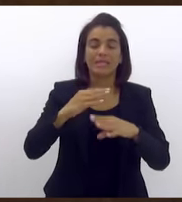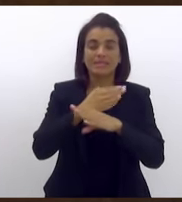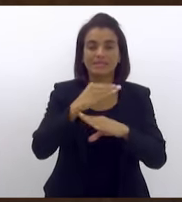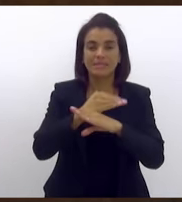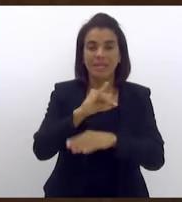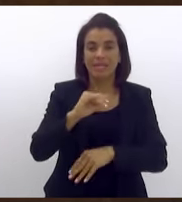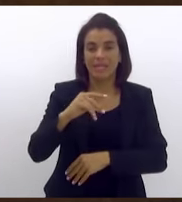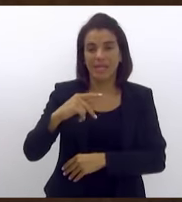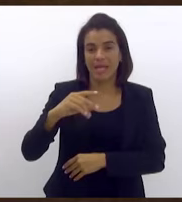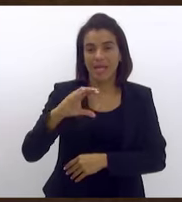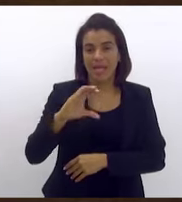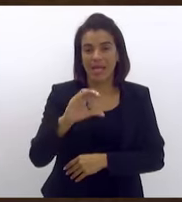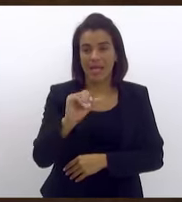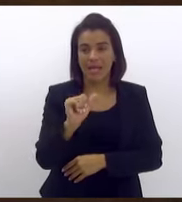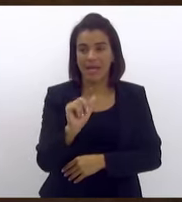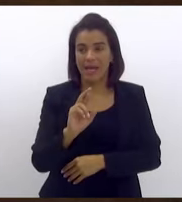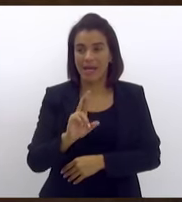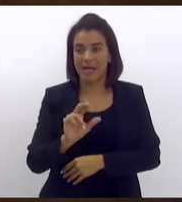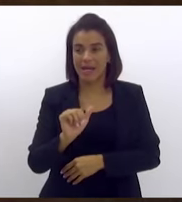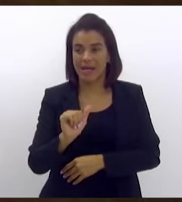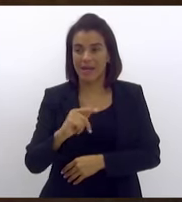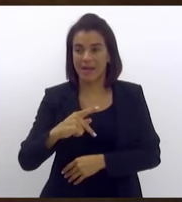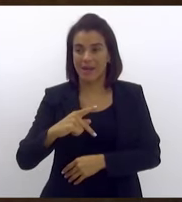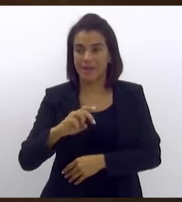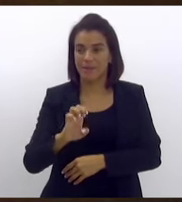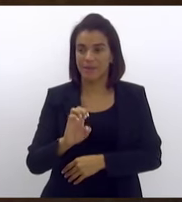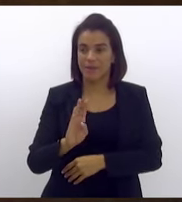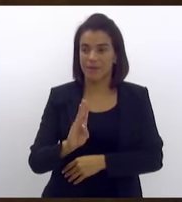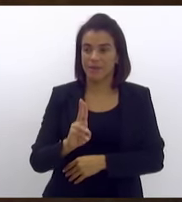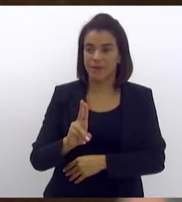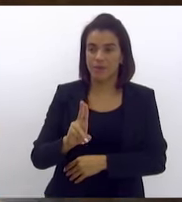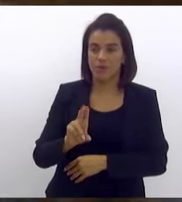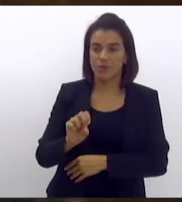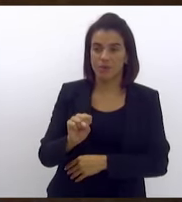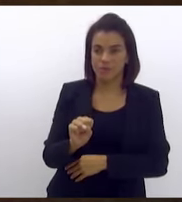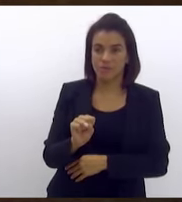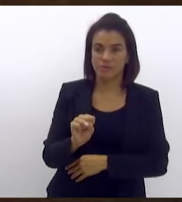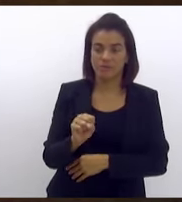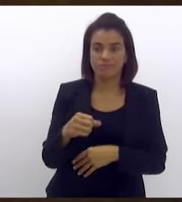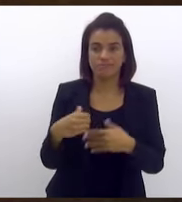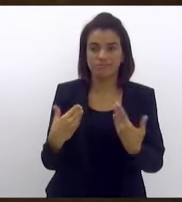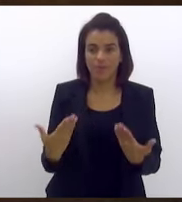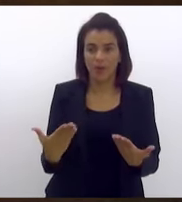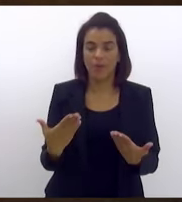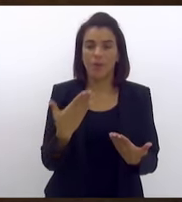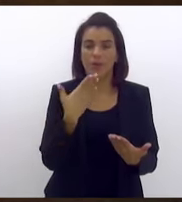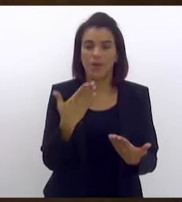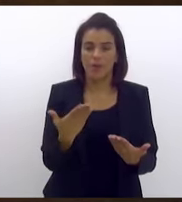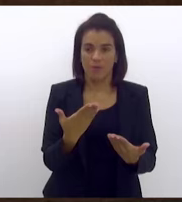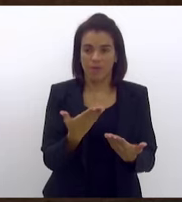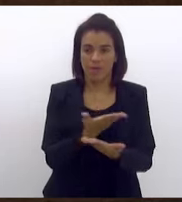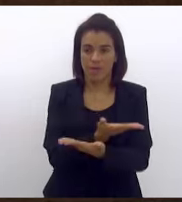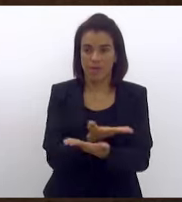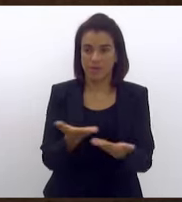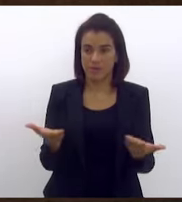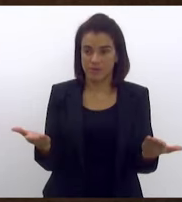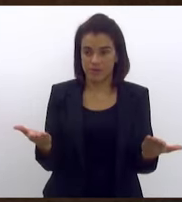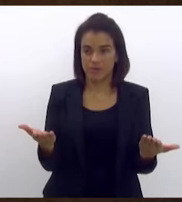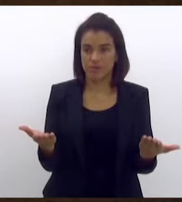do então distrito do município de Macaé, Carapebus. Então, eu pediria ao senhor,